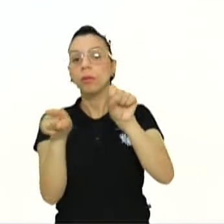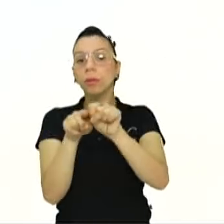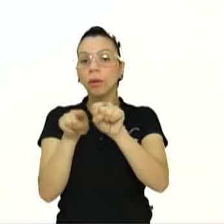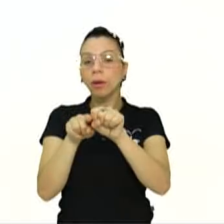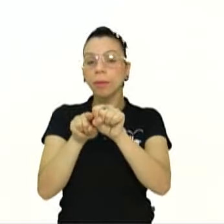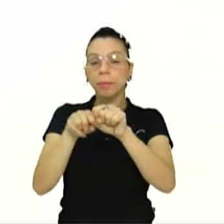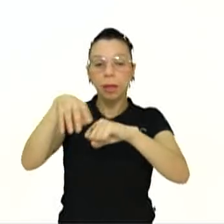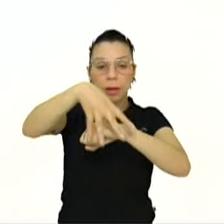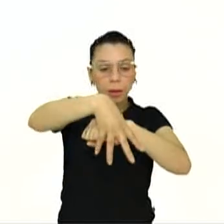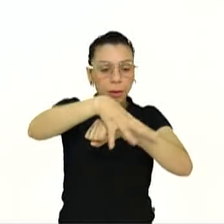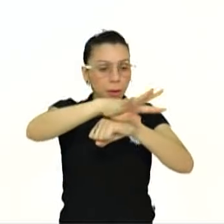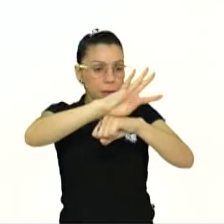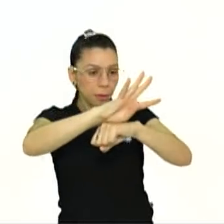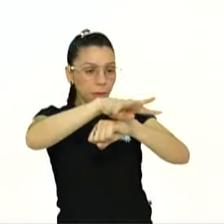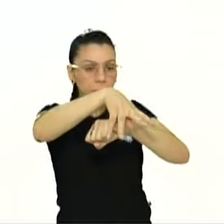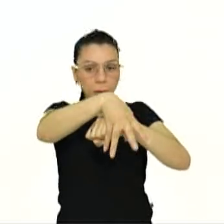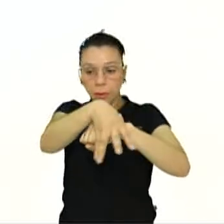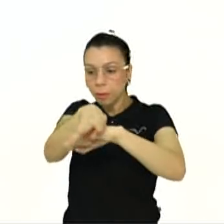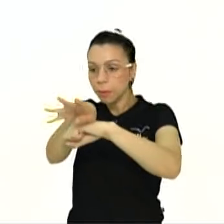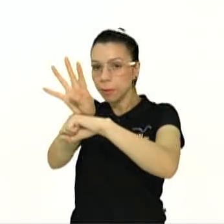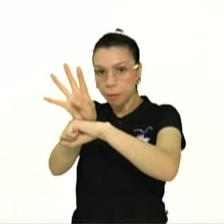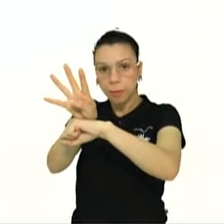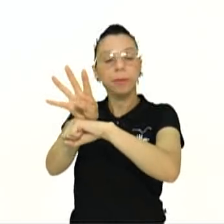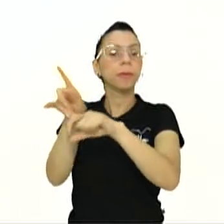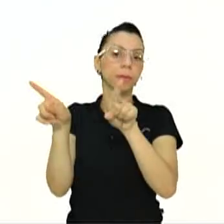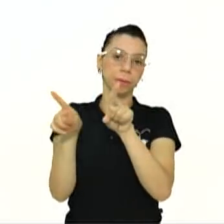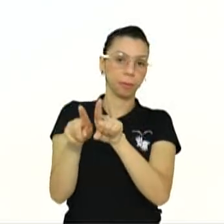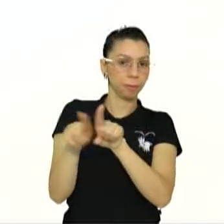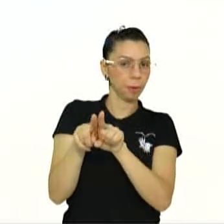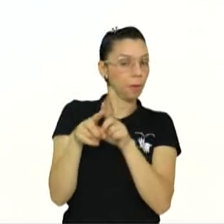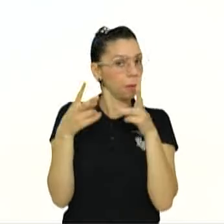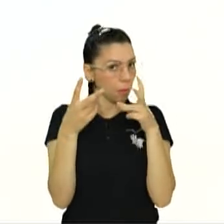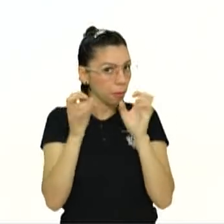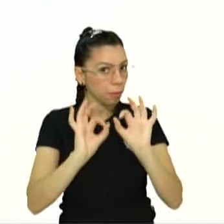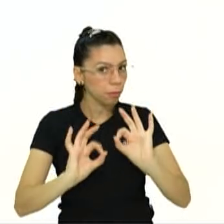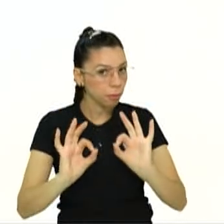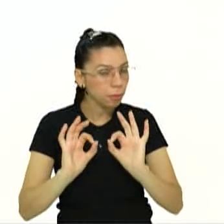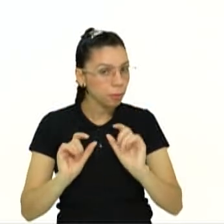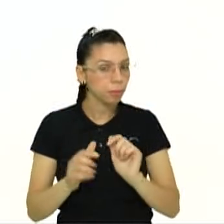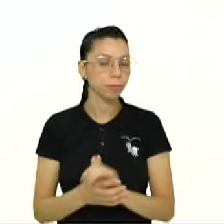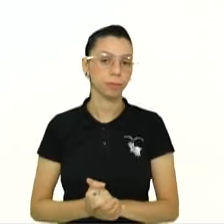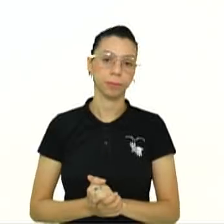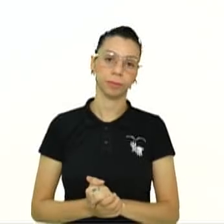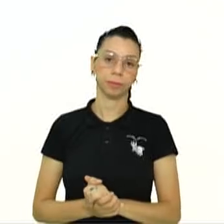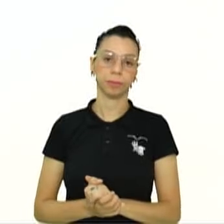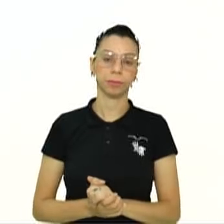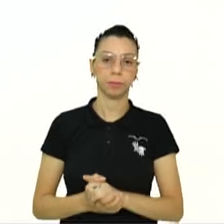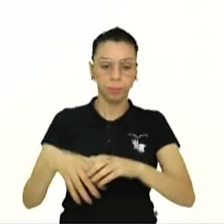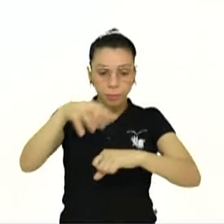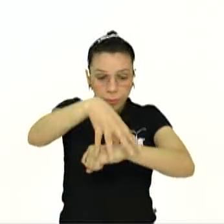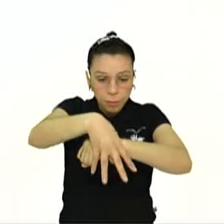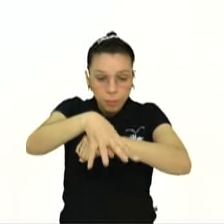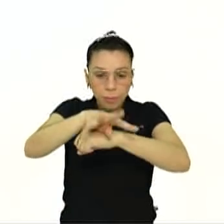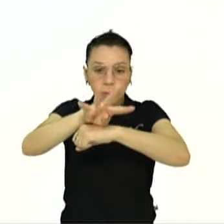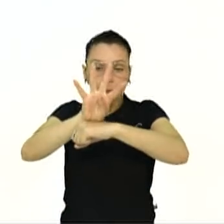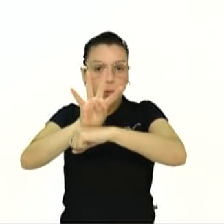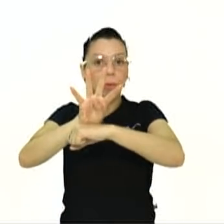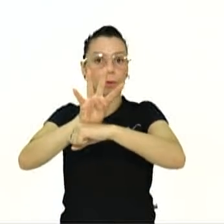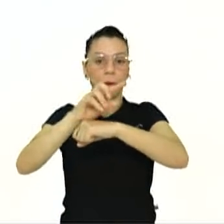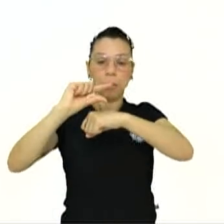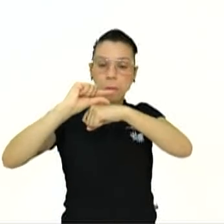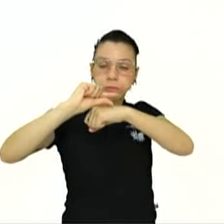para a direita e vice-versa. Observação: os cílios dos animes são